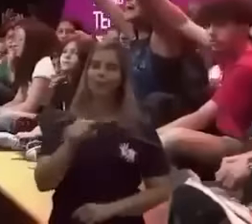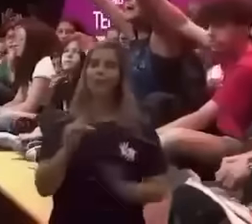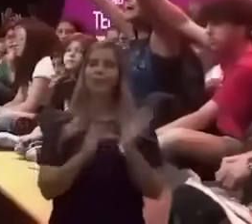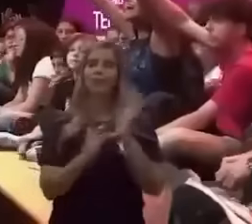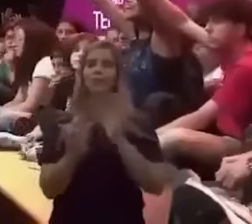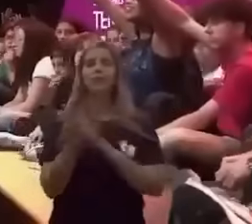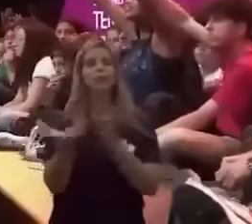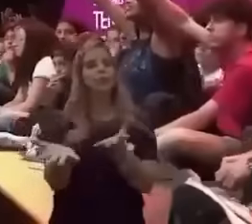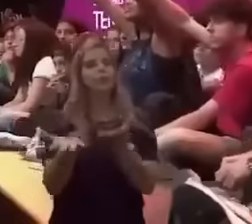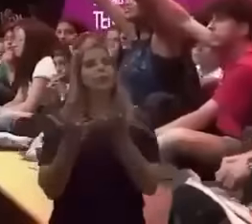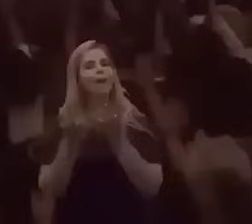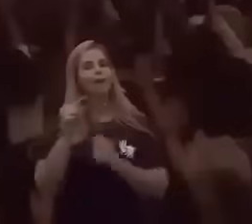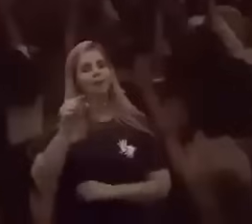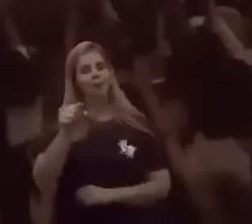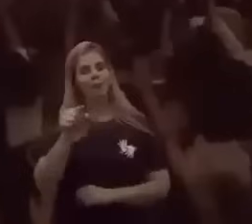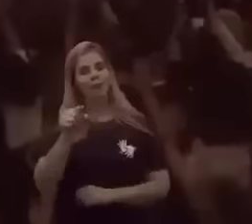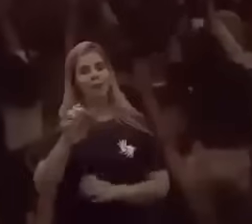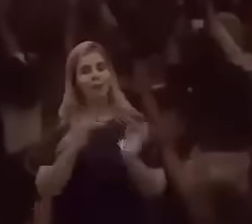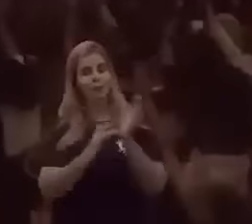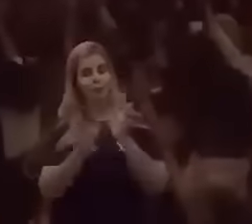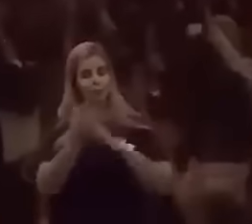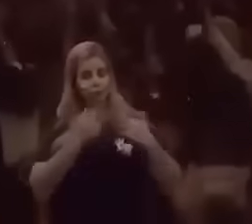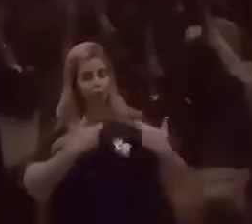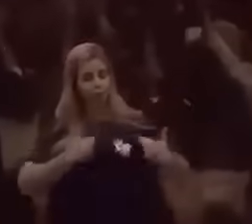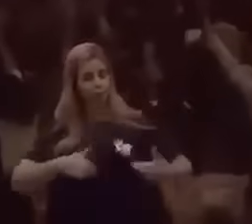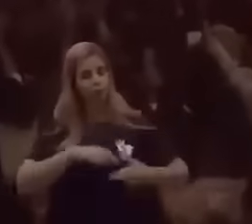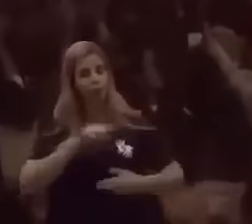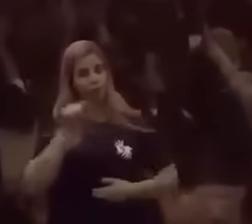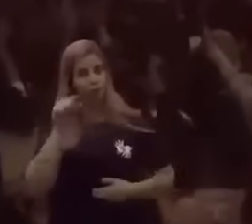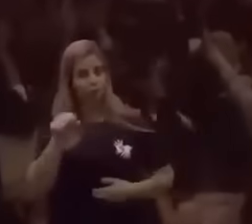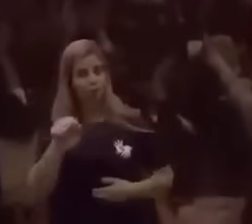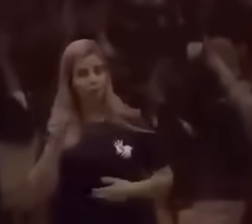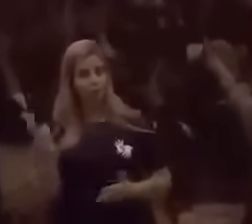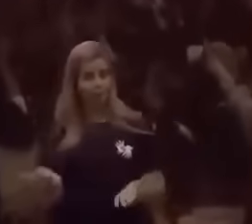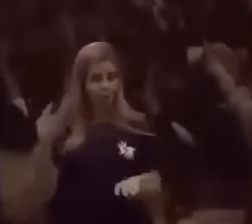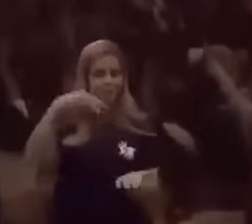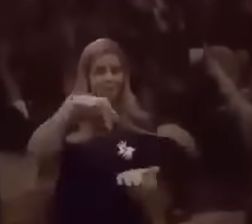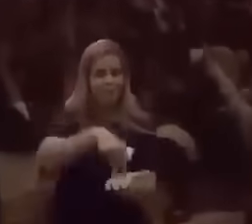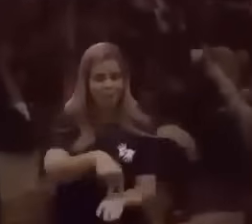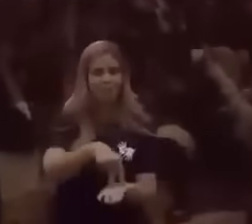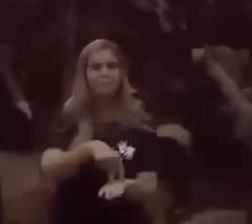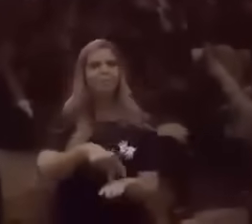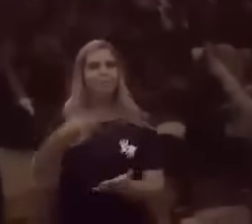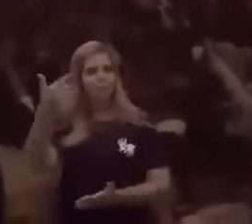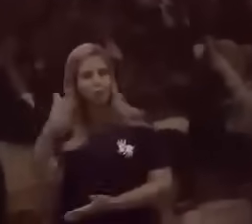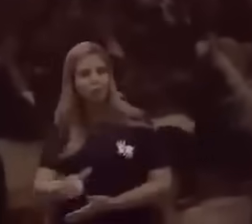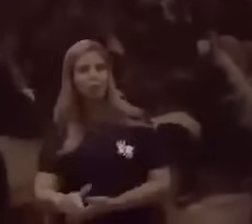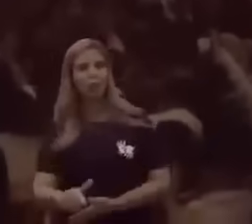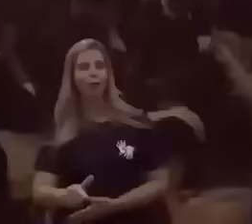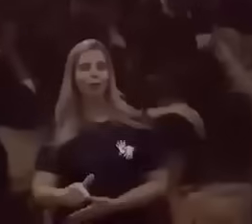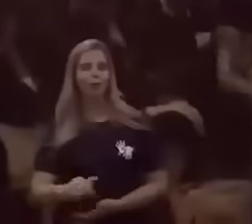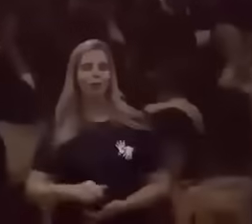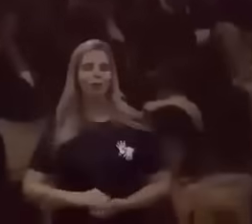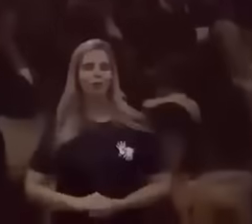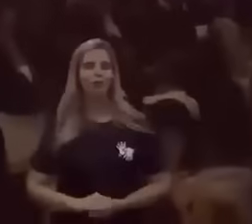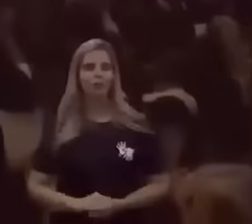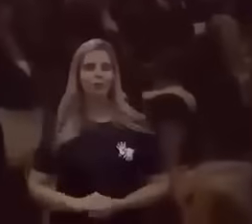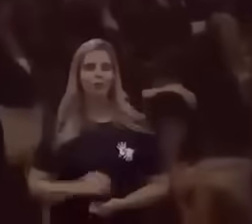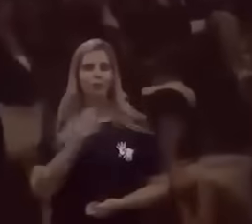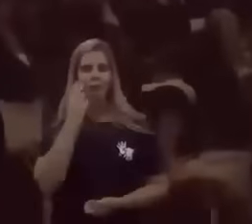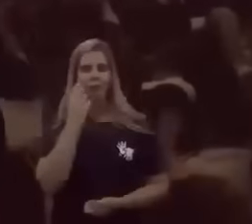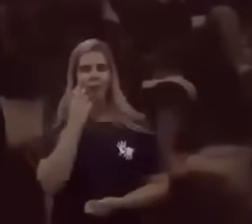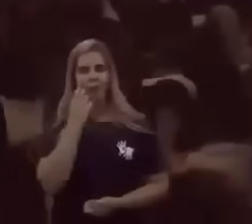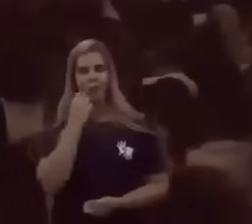restaura você, Ele põe você de pé outra vez. Ele é o Senhor das segundas oportunidades.